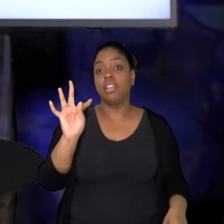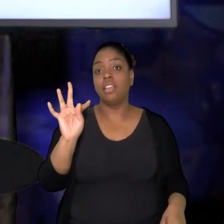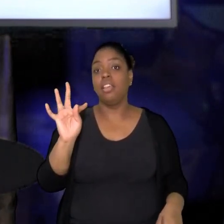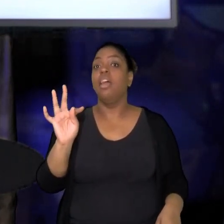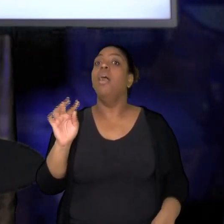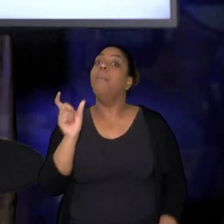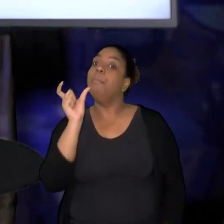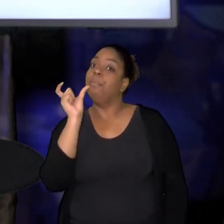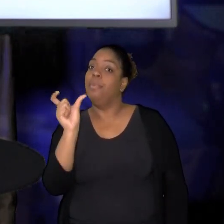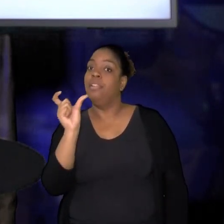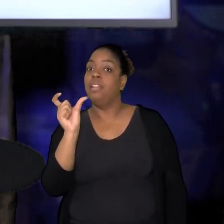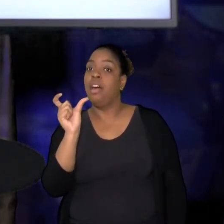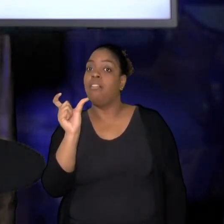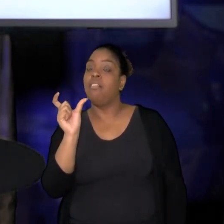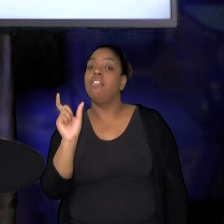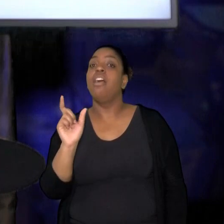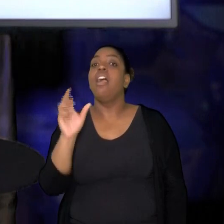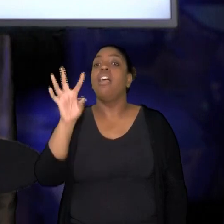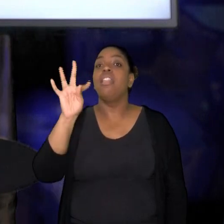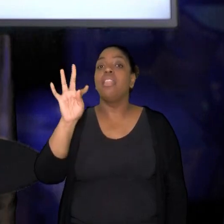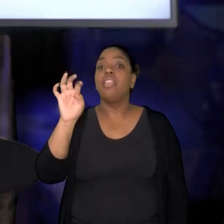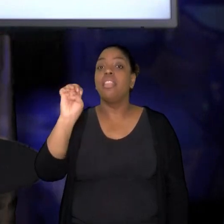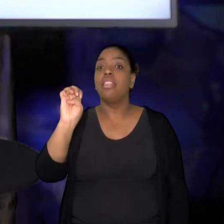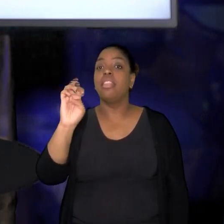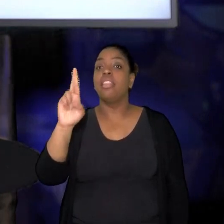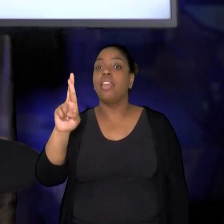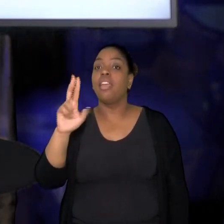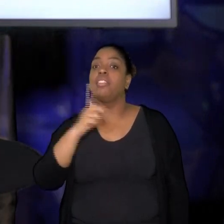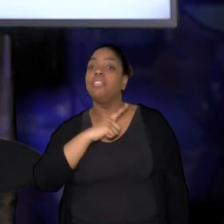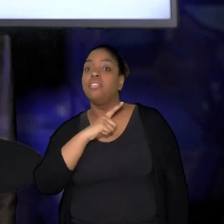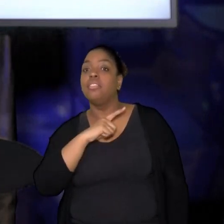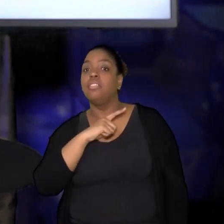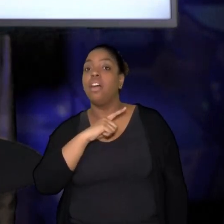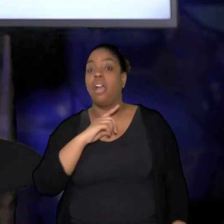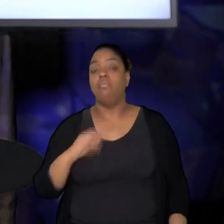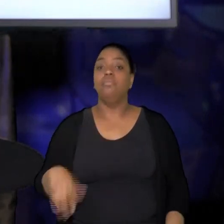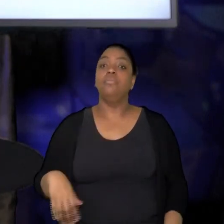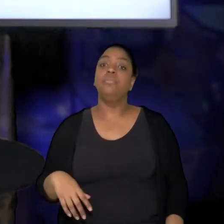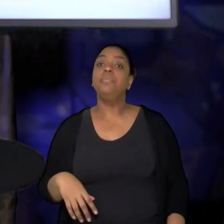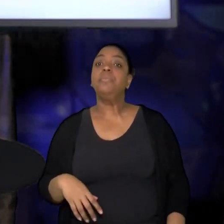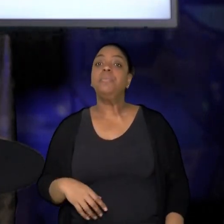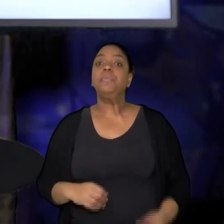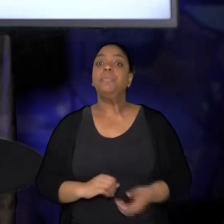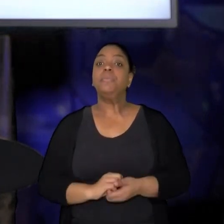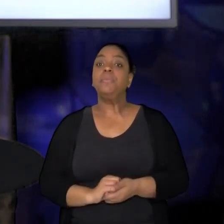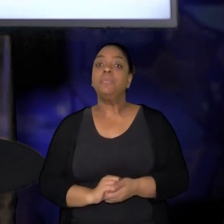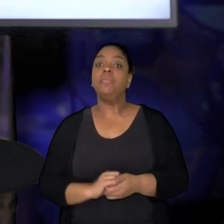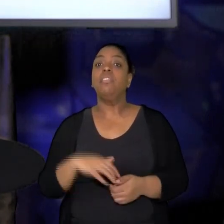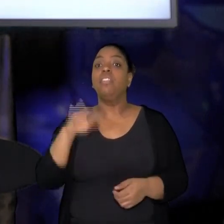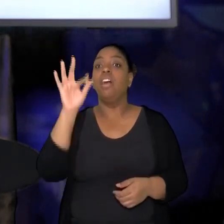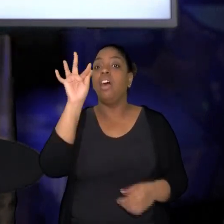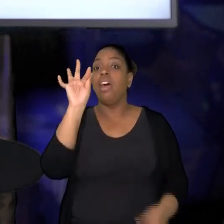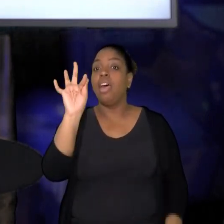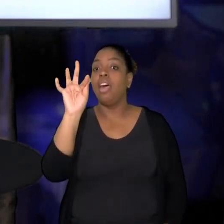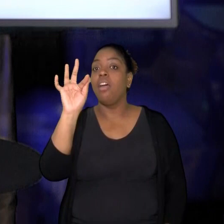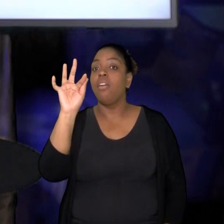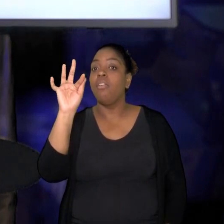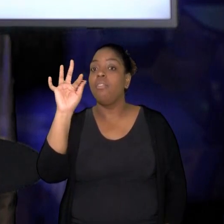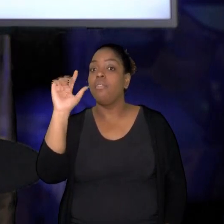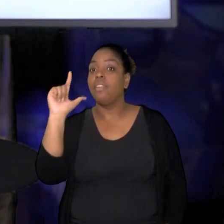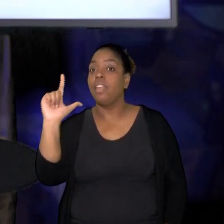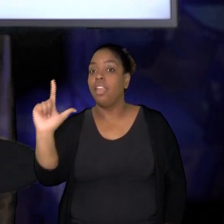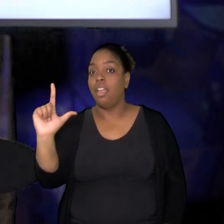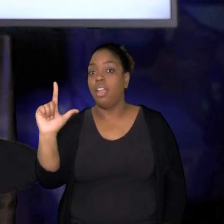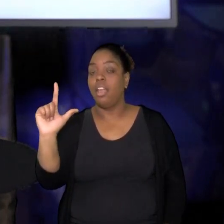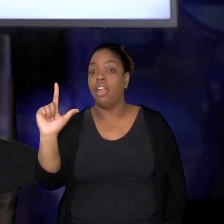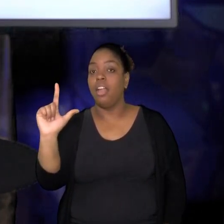a palavra ter. Da mesma forma, se eu trocar pela letrinha L, nós